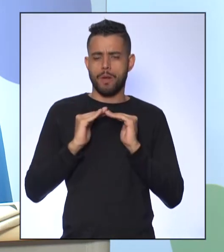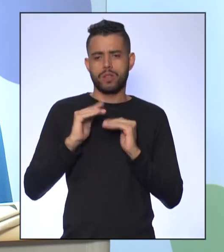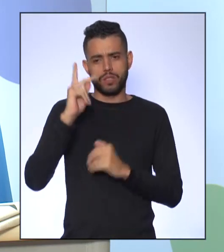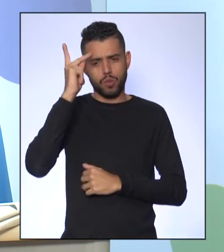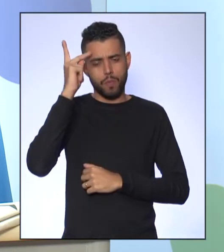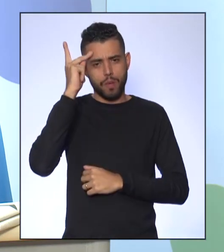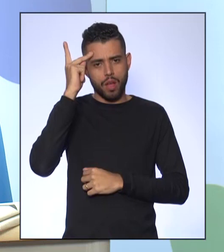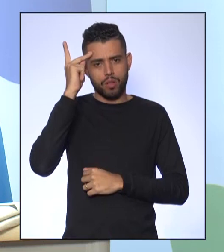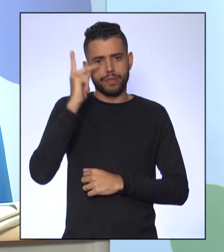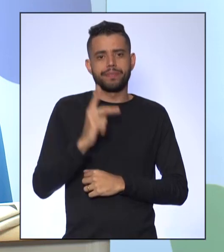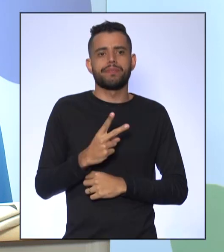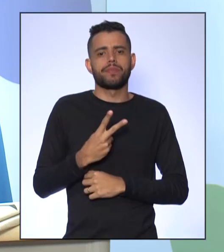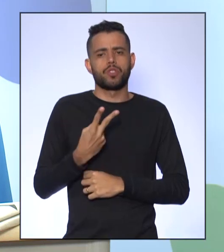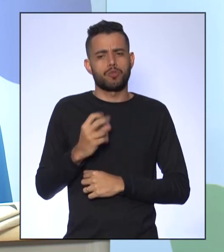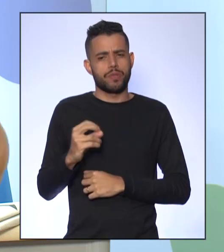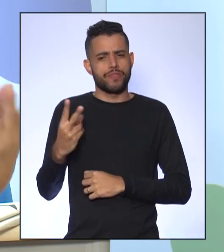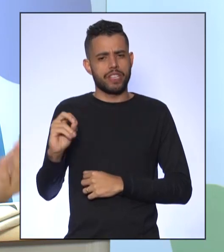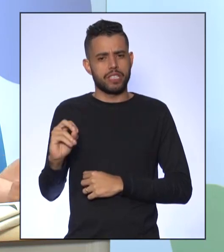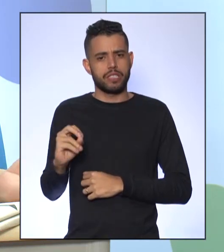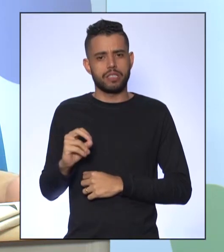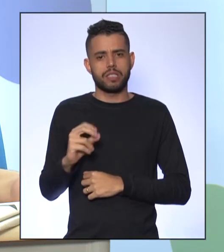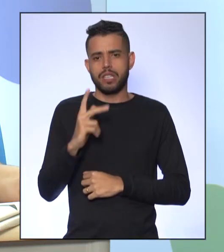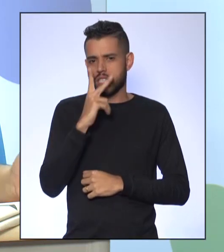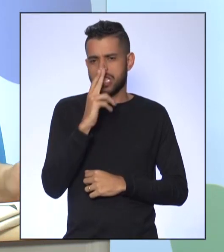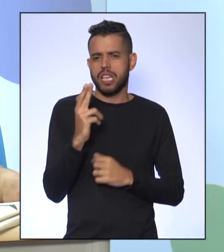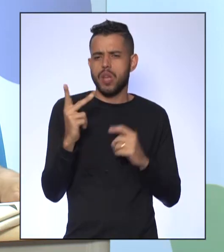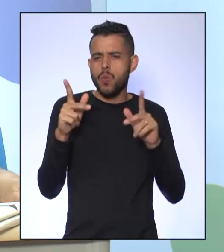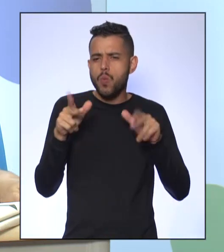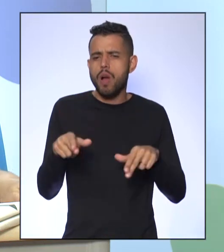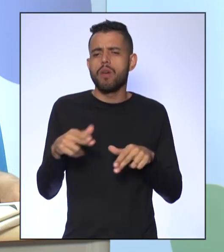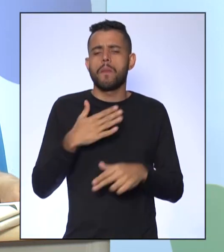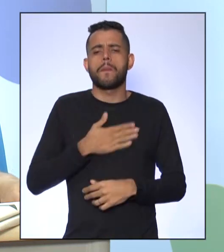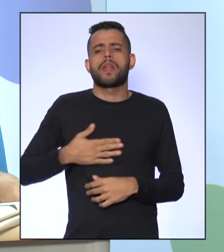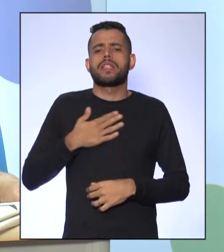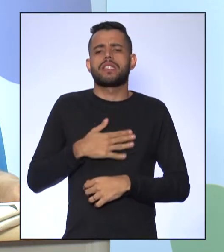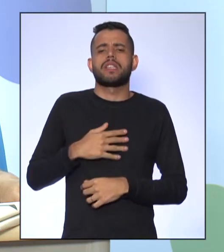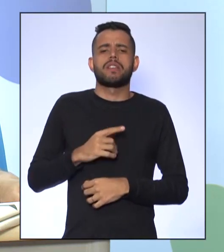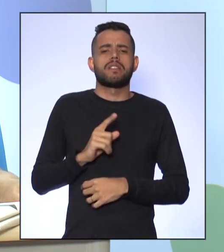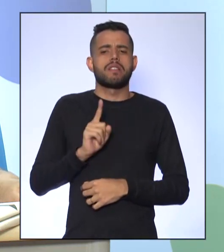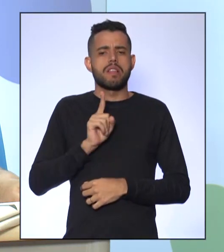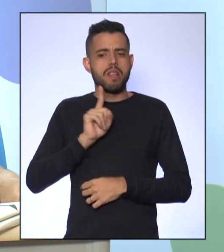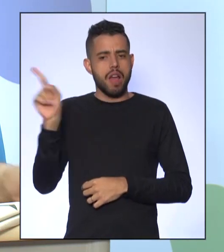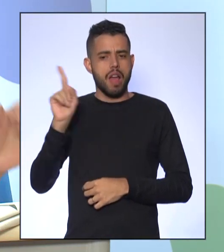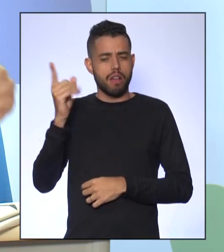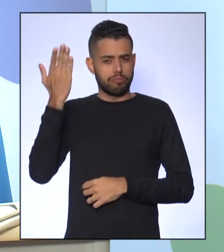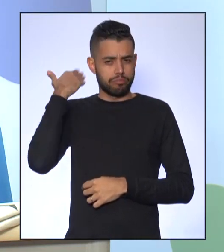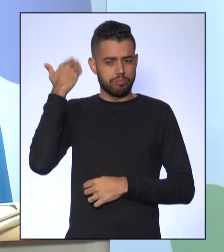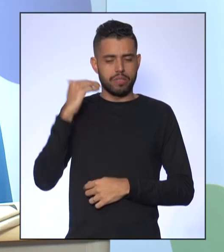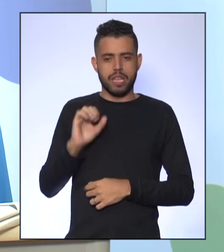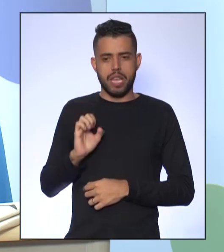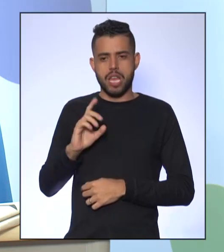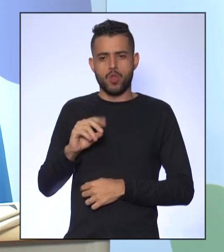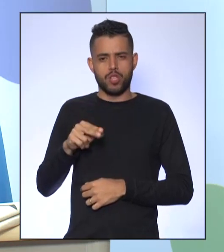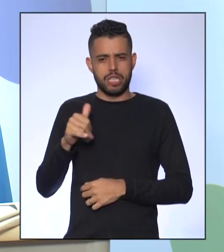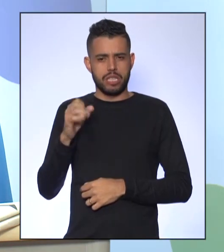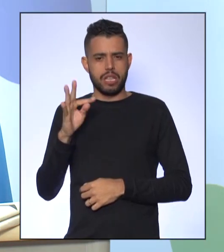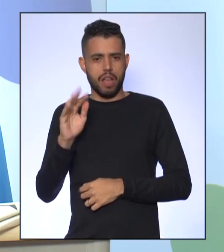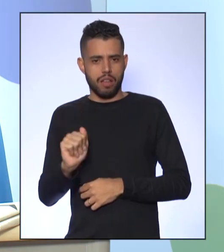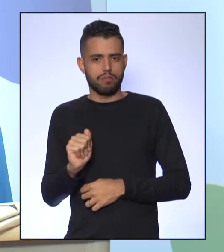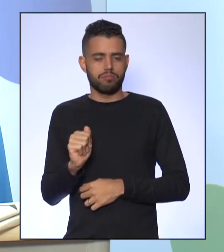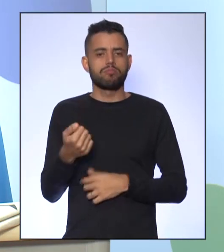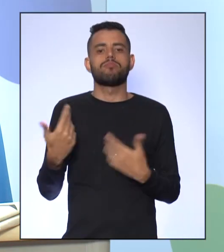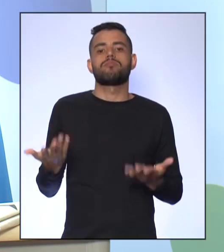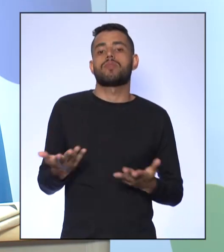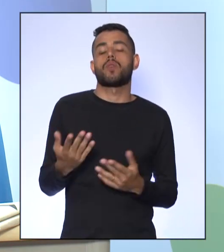Paulo, em 2020, é a mesma coisa que prazer lá para os hedonistas? Né? Então, a postura